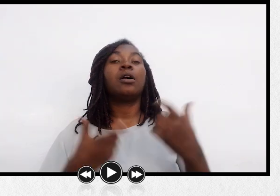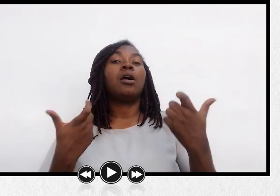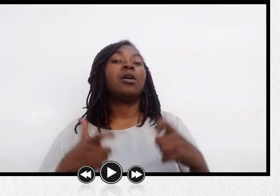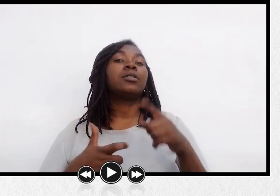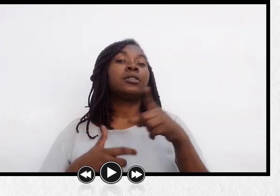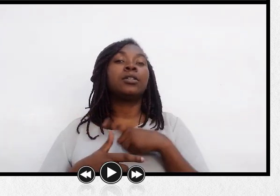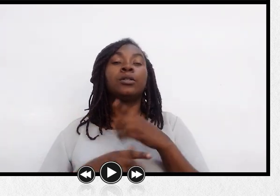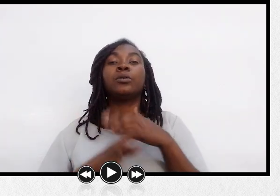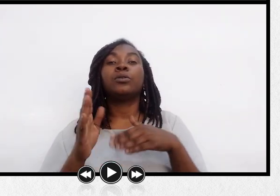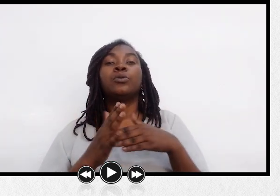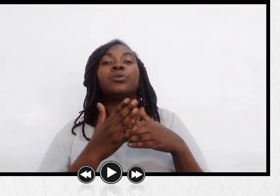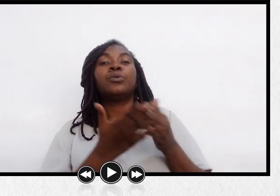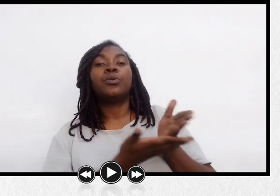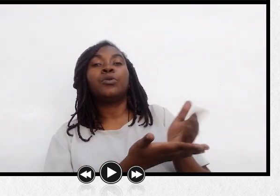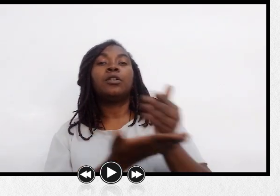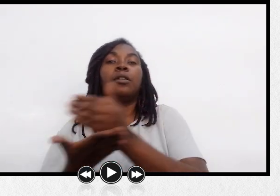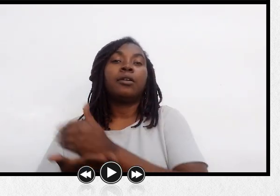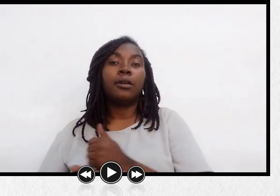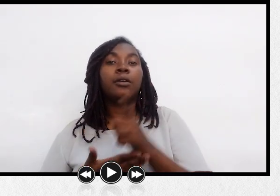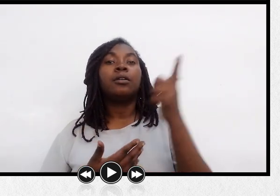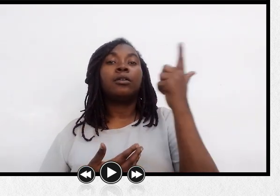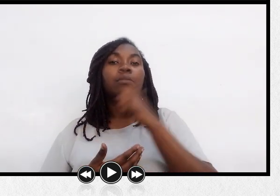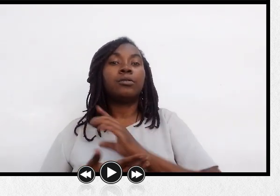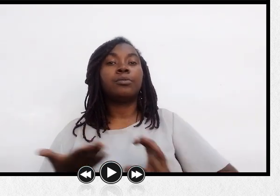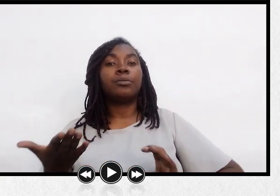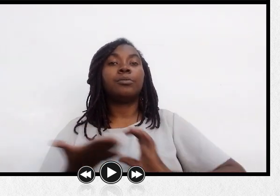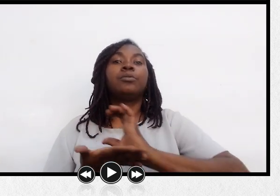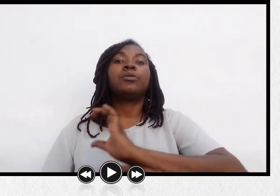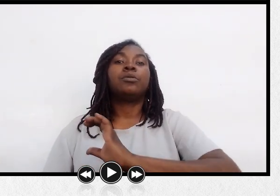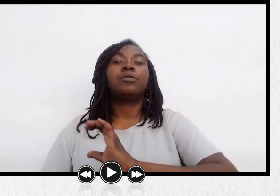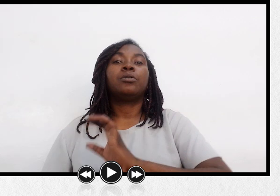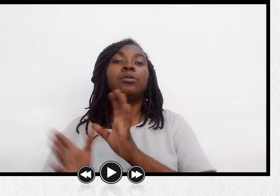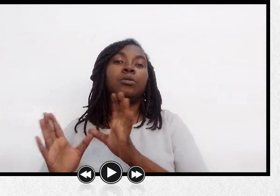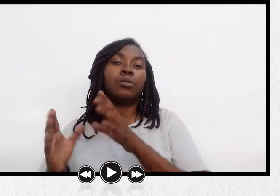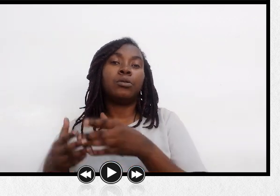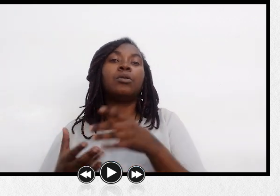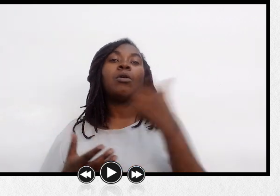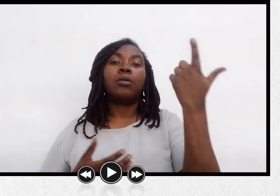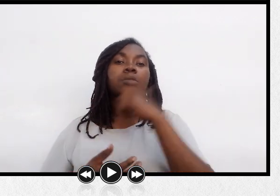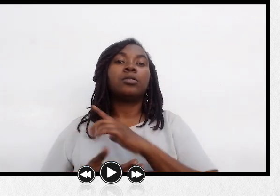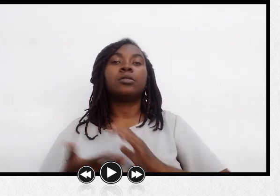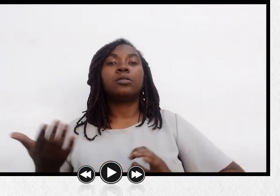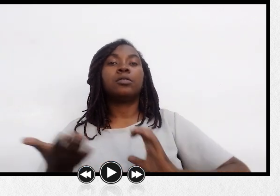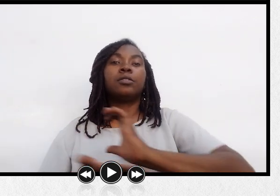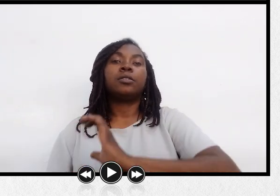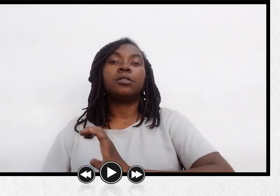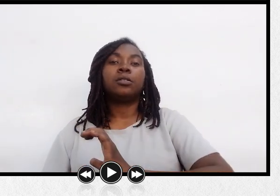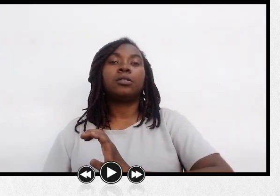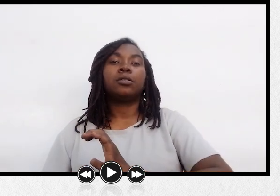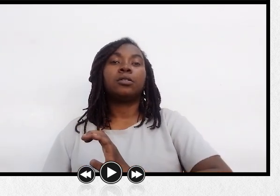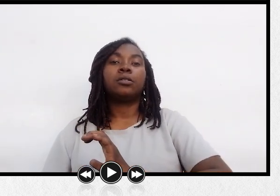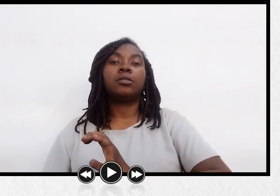uma arrecadação que você vai conseguir financiar, o comitê consegue financiar as